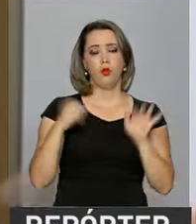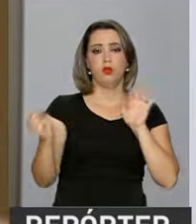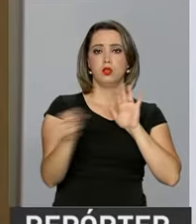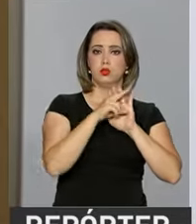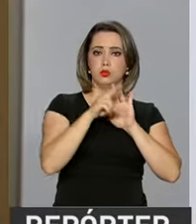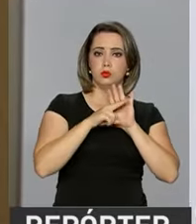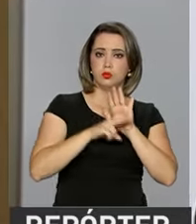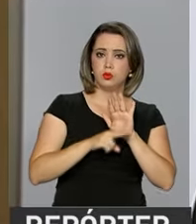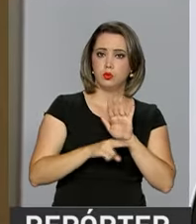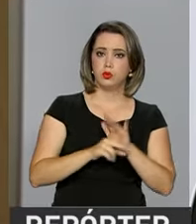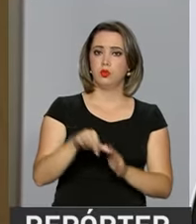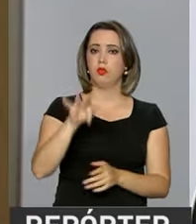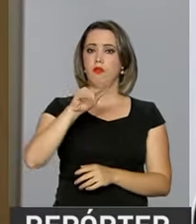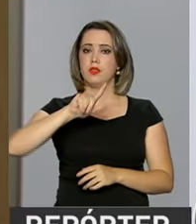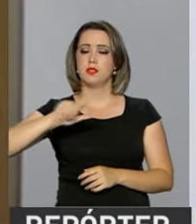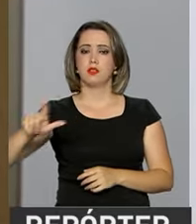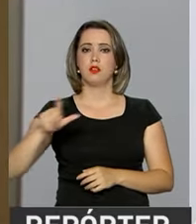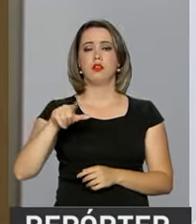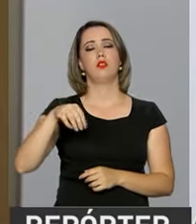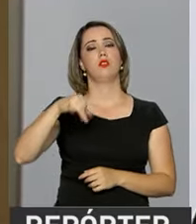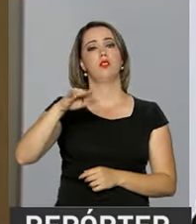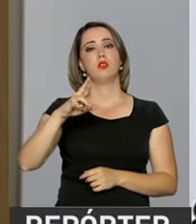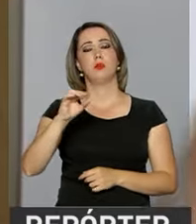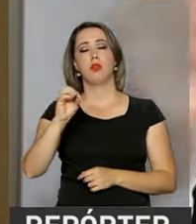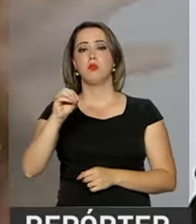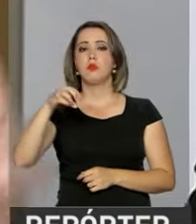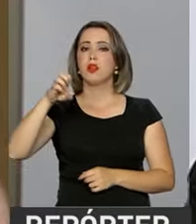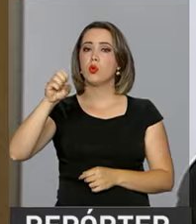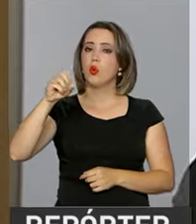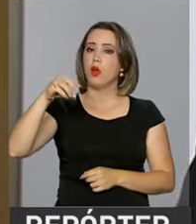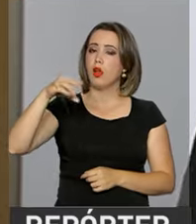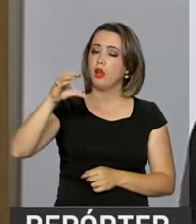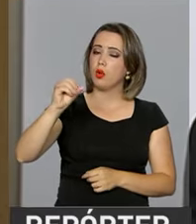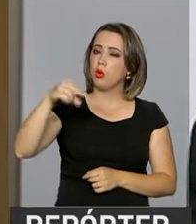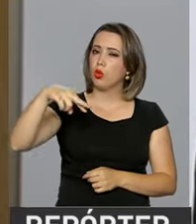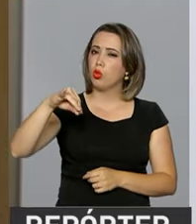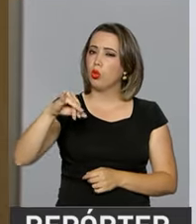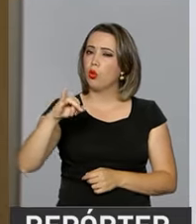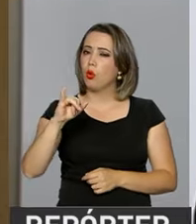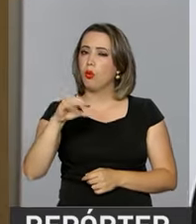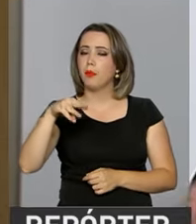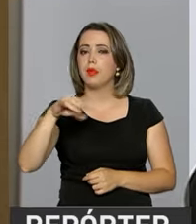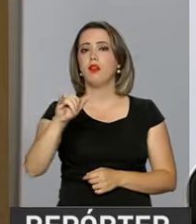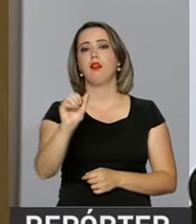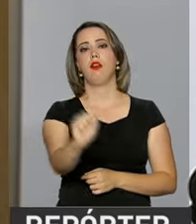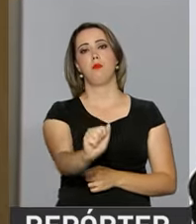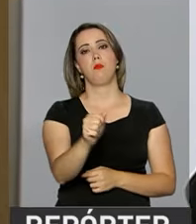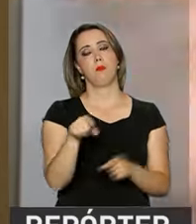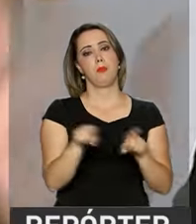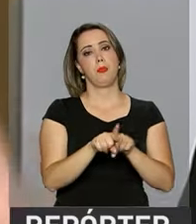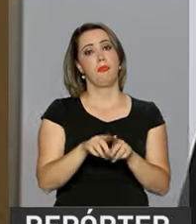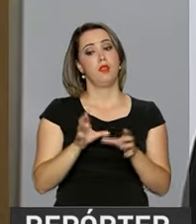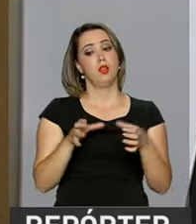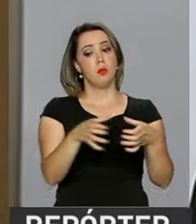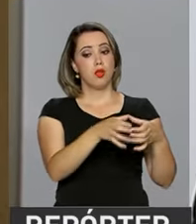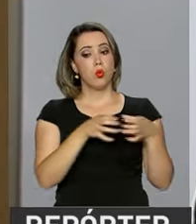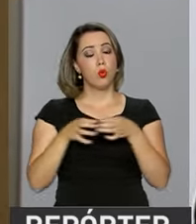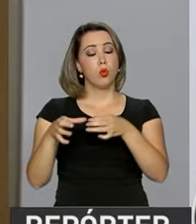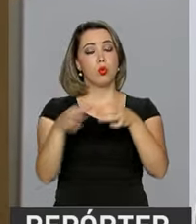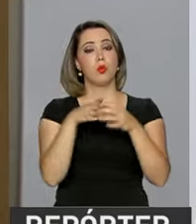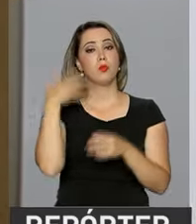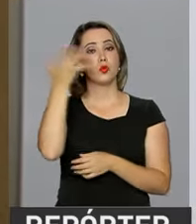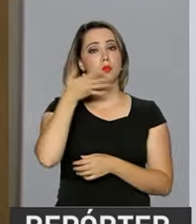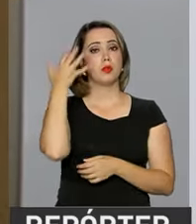fiscais e microeconômicas em seguida ah fazemos também palestras a grupos